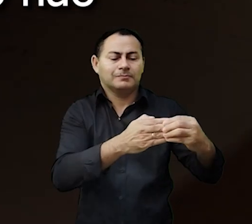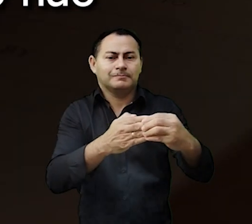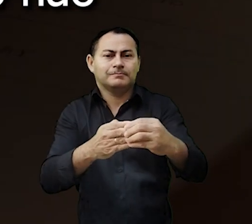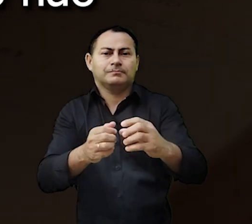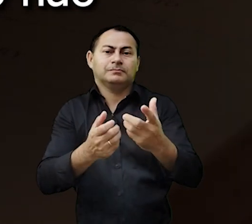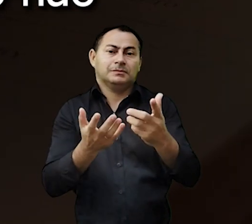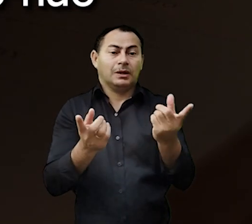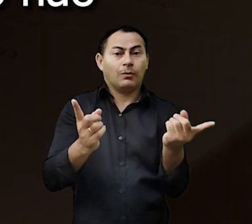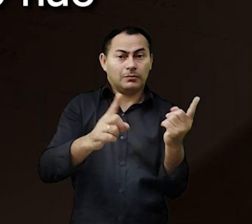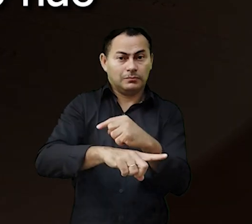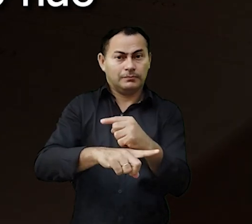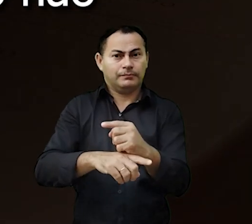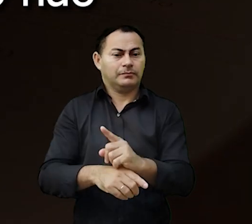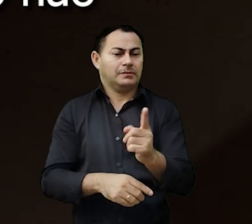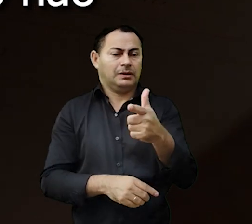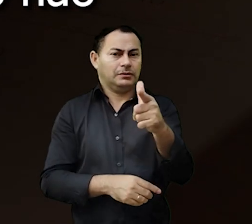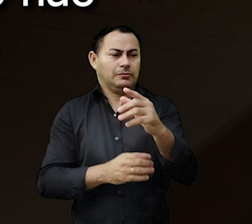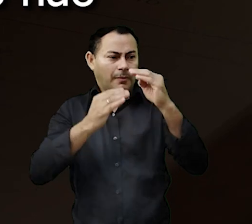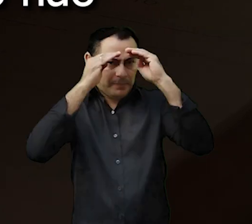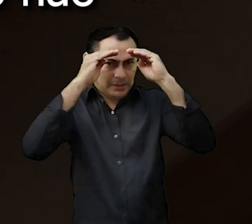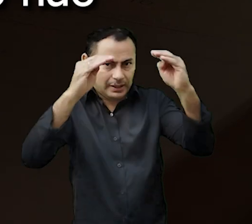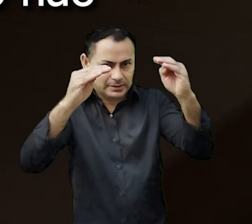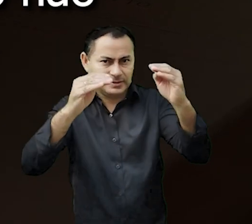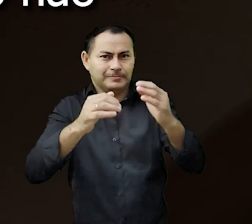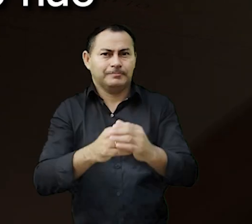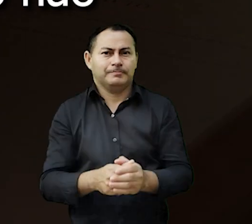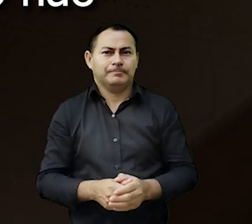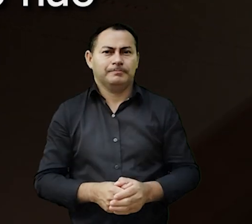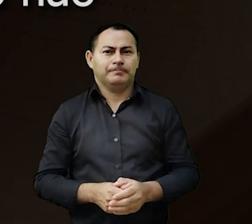rédeas. Caso contrário, não obedecem.